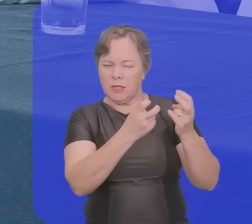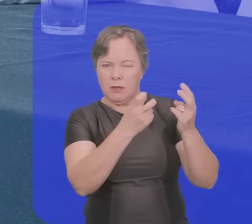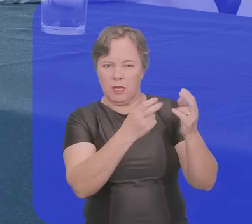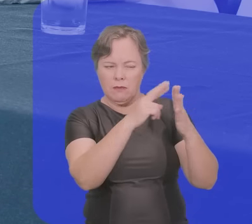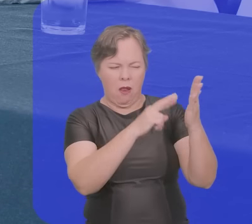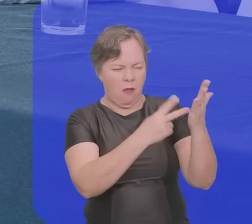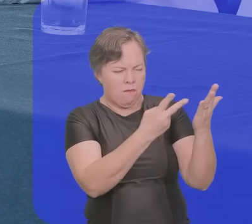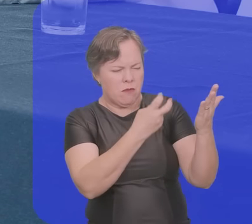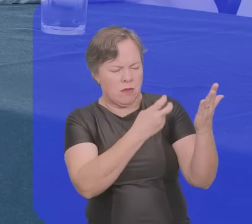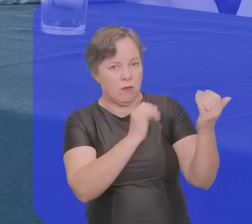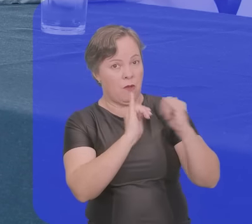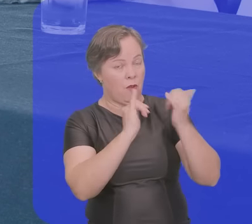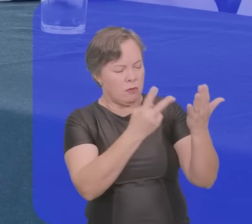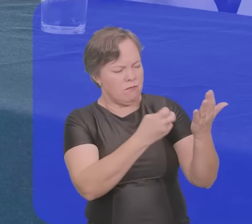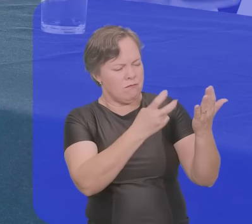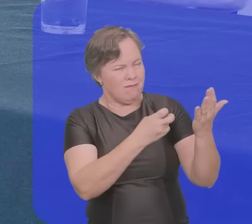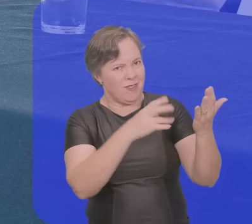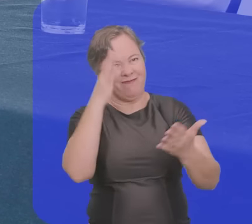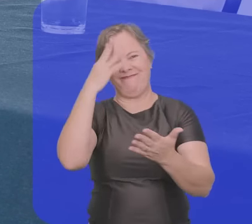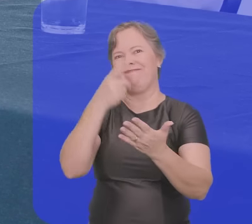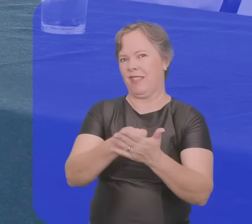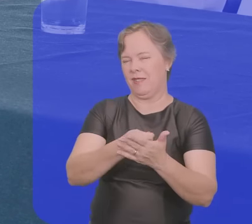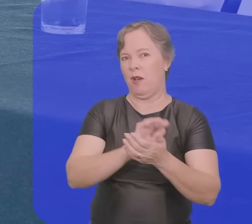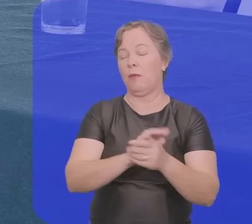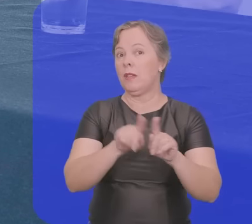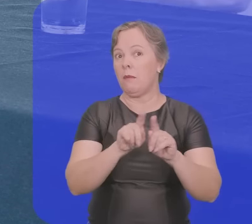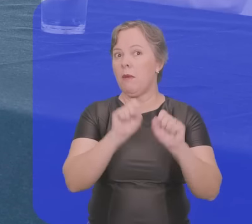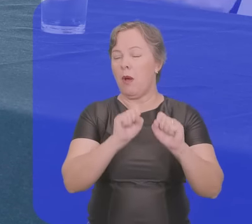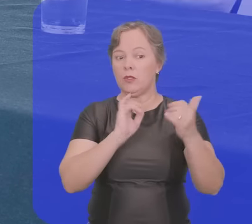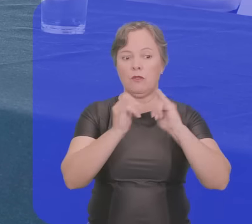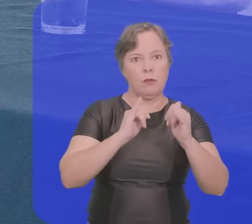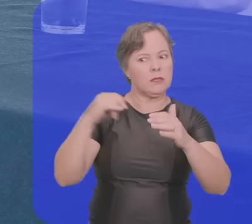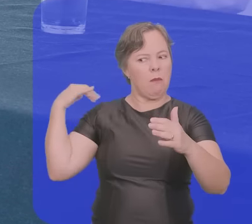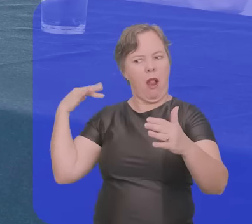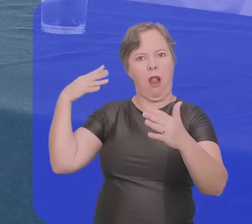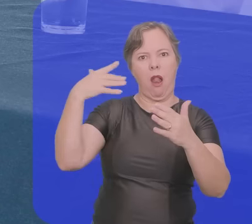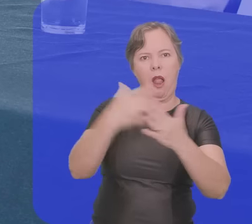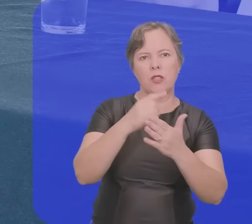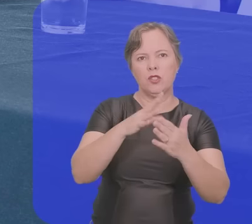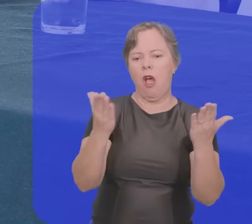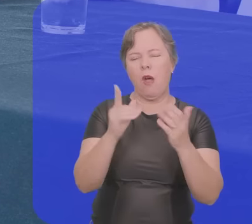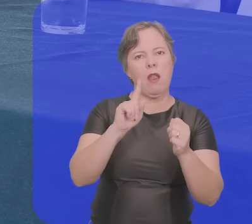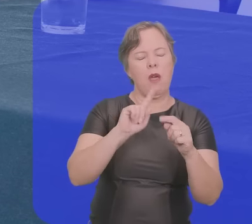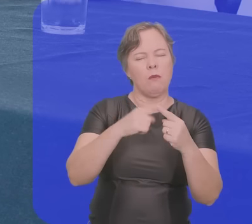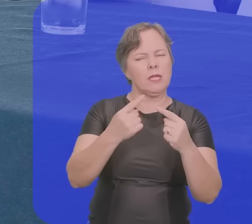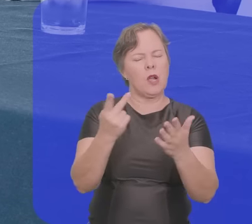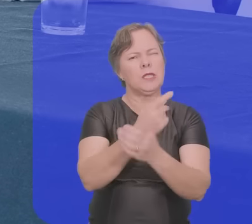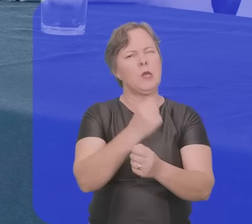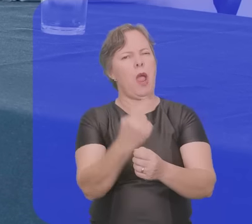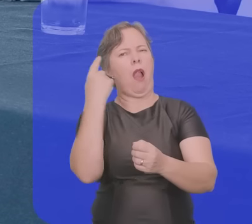outro aspecto interessante é que o BI ele lê o passado, né? Então ele faz a leitura do que de fato